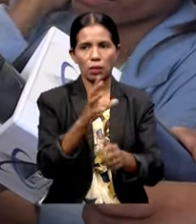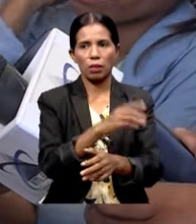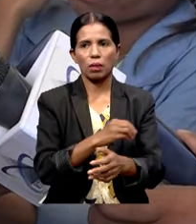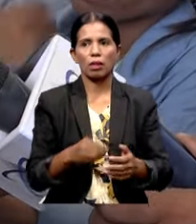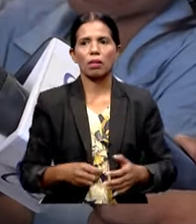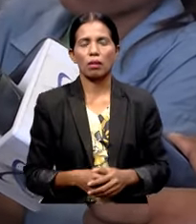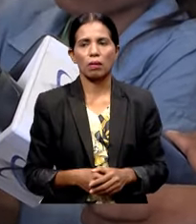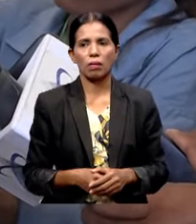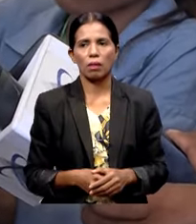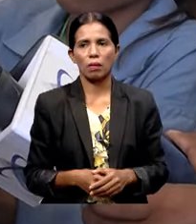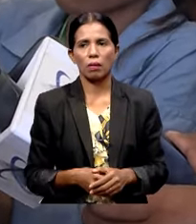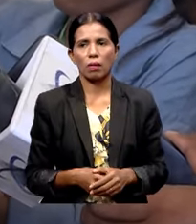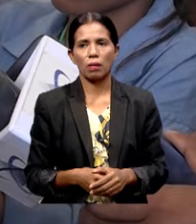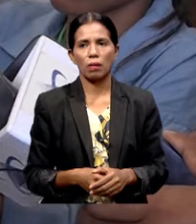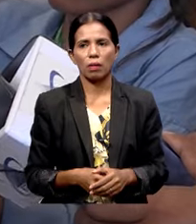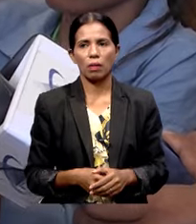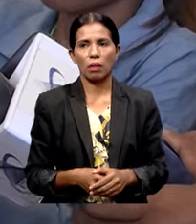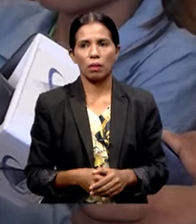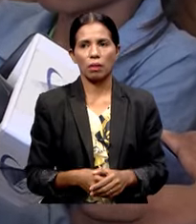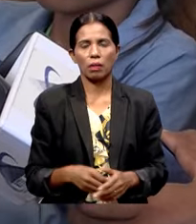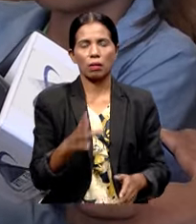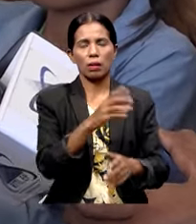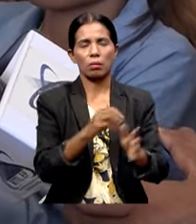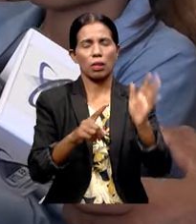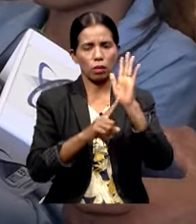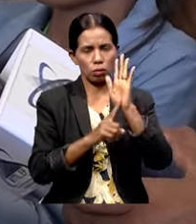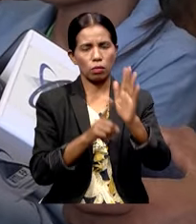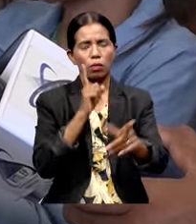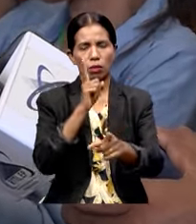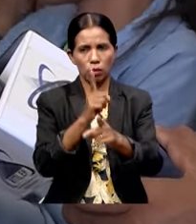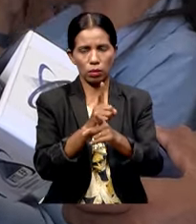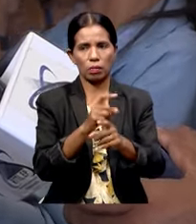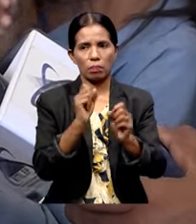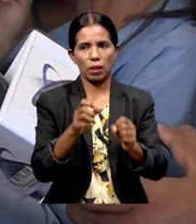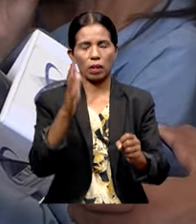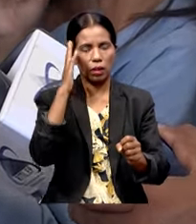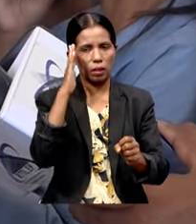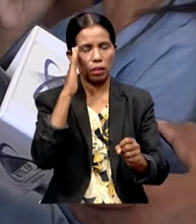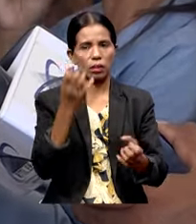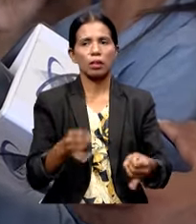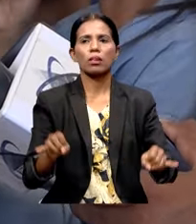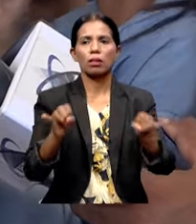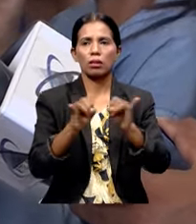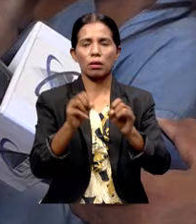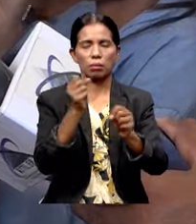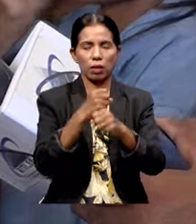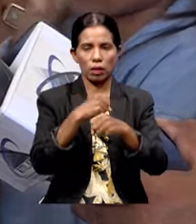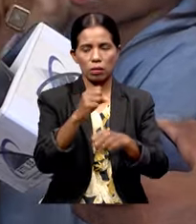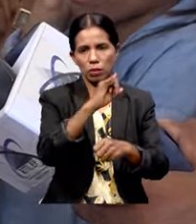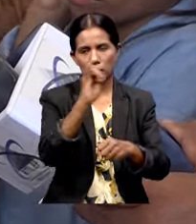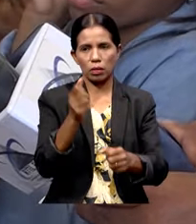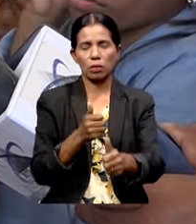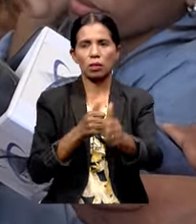buat be emne bukti kan ne bema kuradu i bela prova ne prova pas institusi sira ne bela hal investigasaun tuir lei